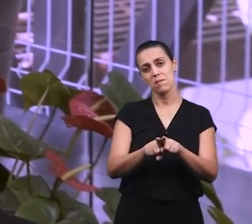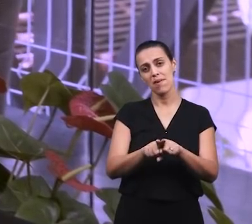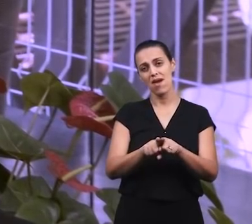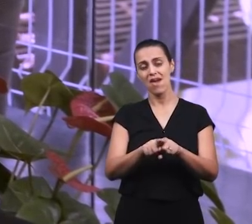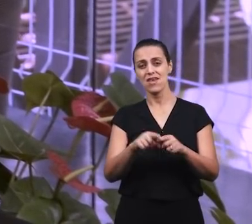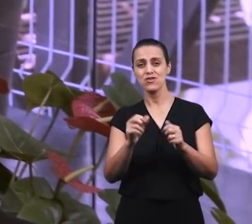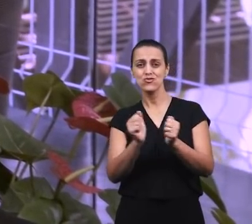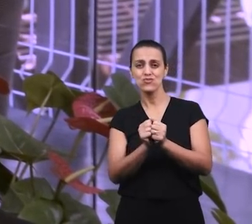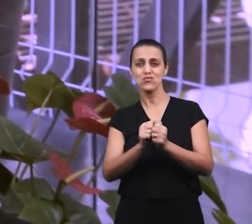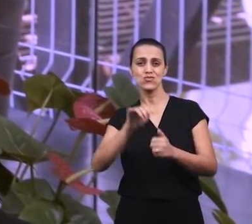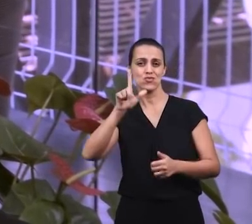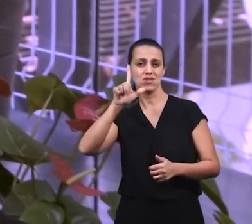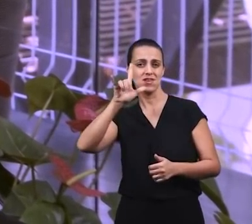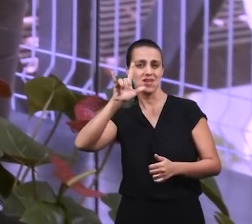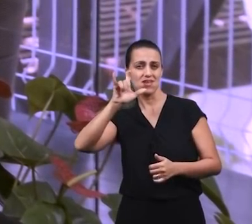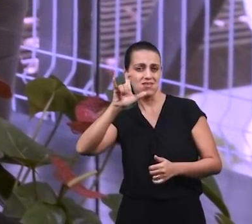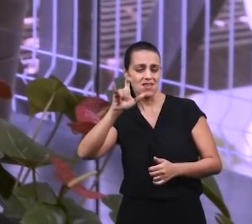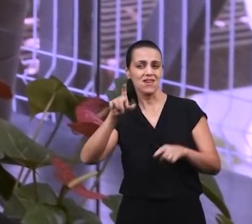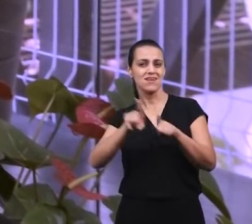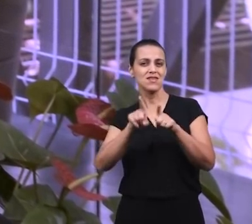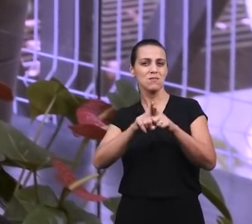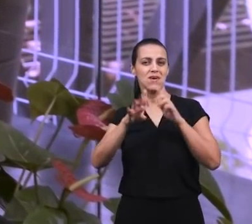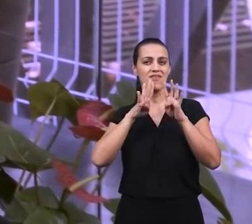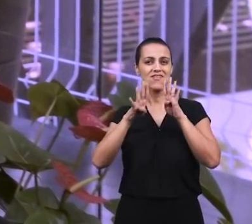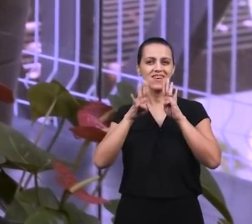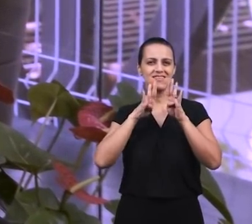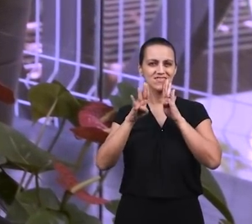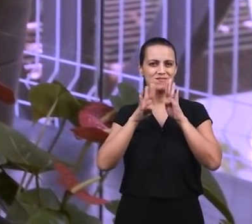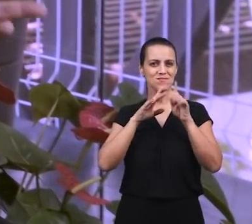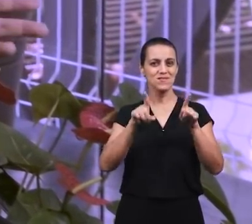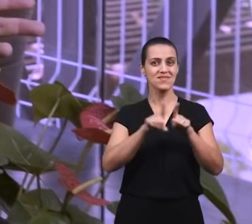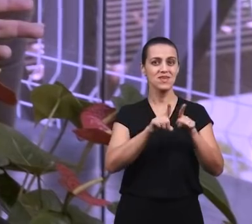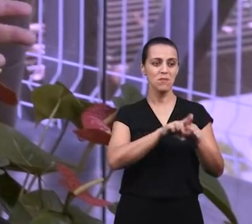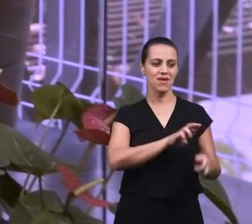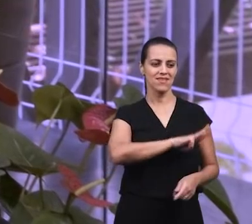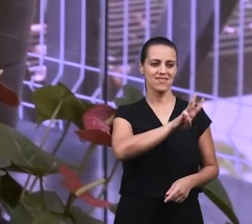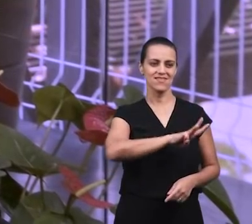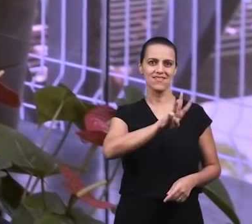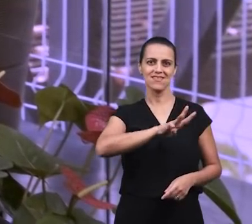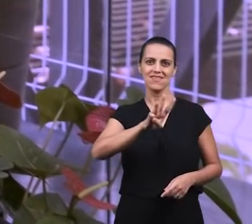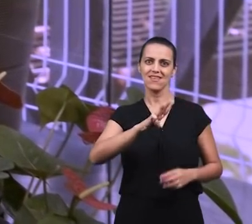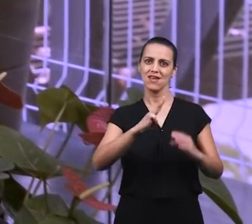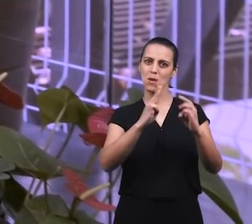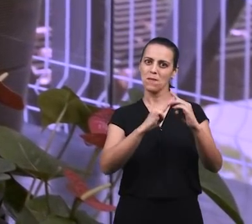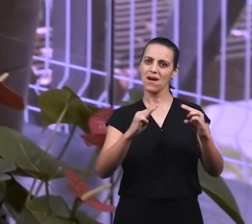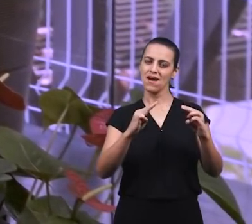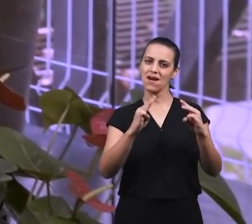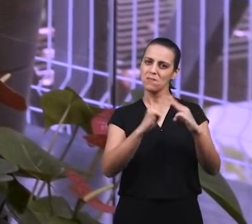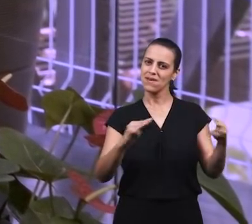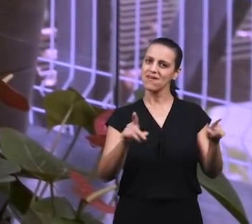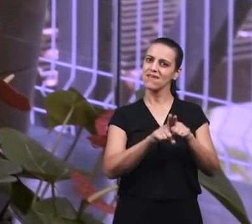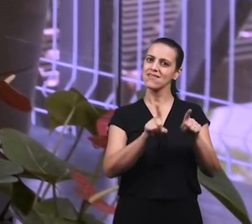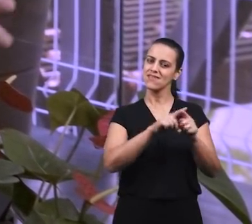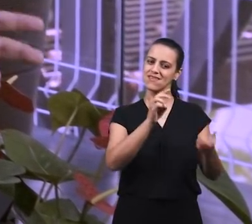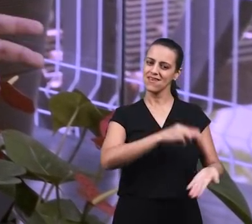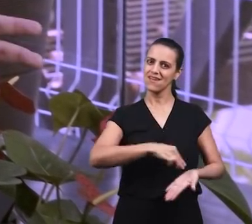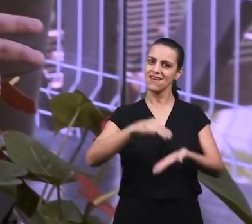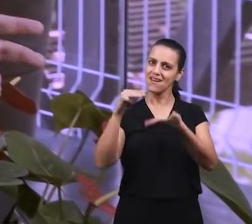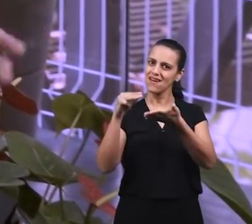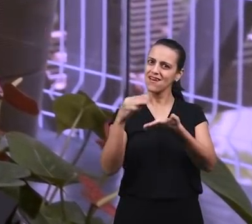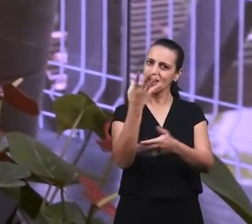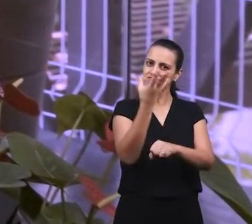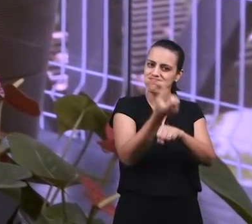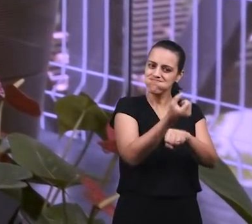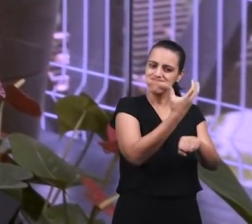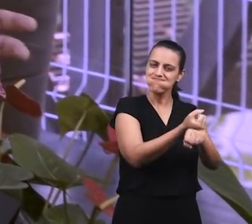e no Facebook e acessar os sites da Igreja Cristã Maranata e da Rádio Manaim, baixar os aplicativos gratuitamente, navegar por